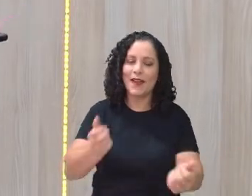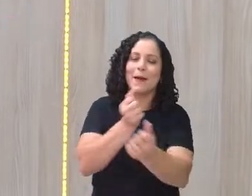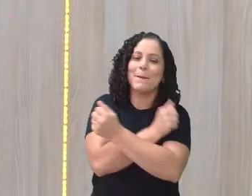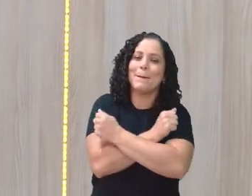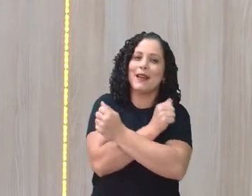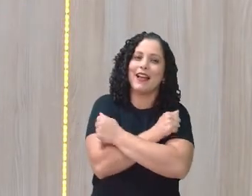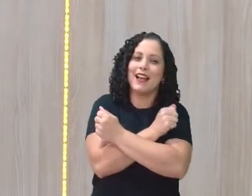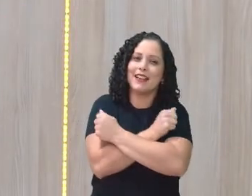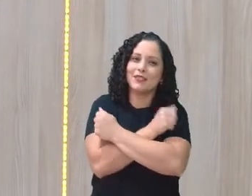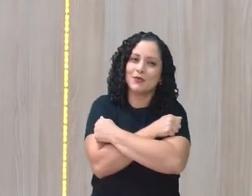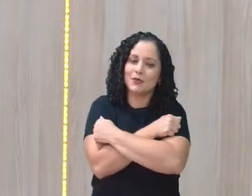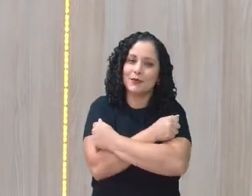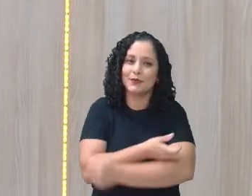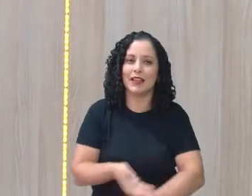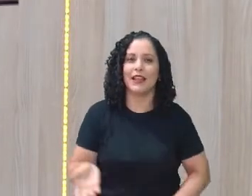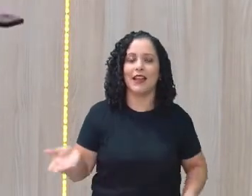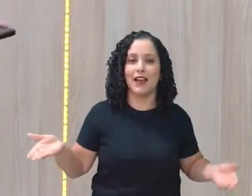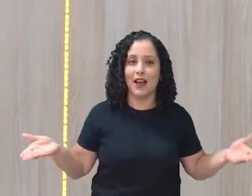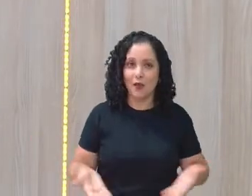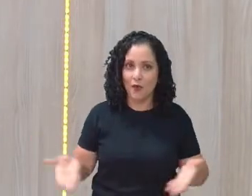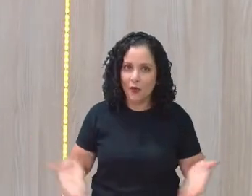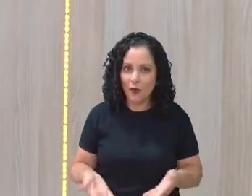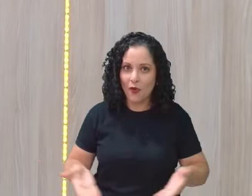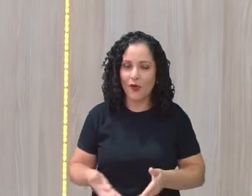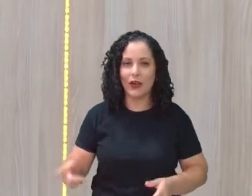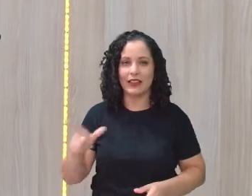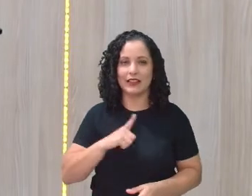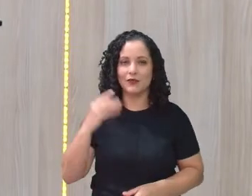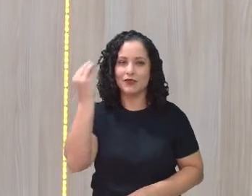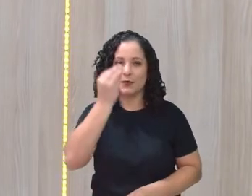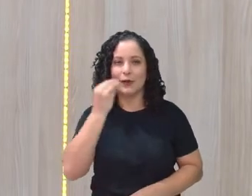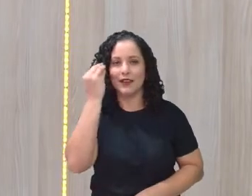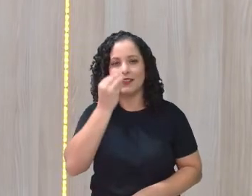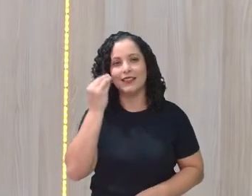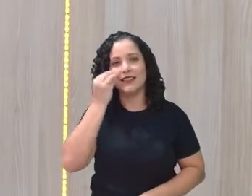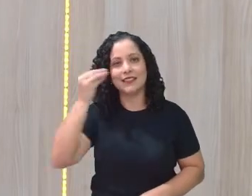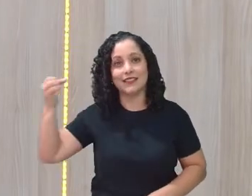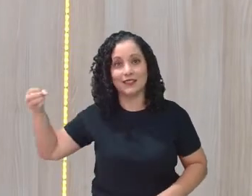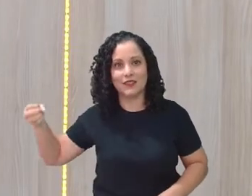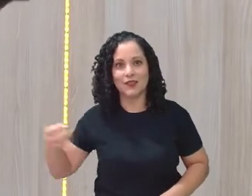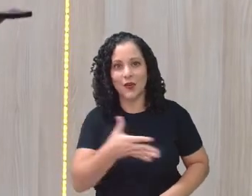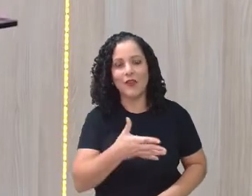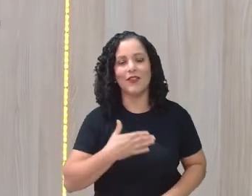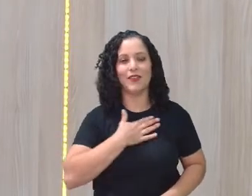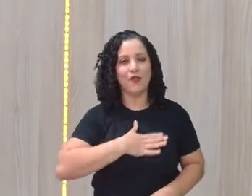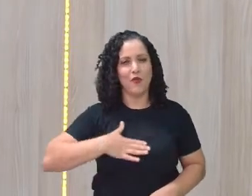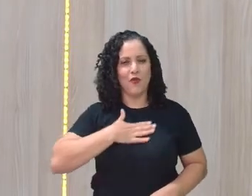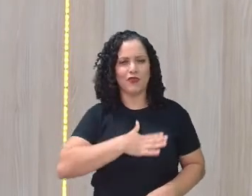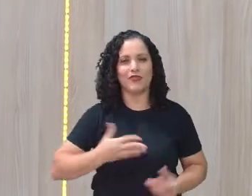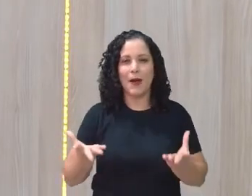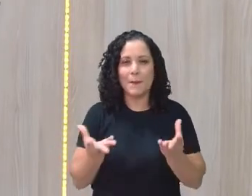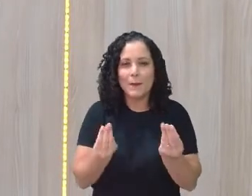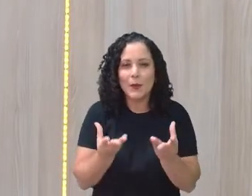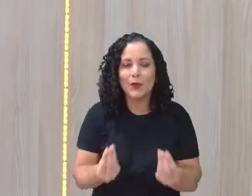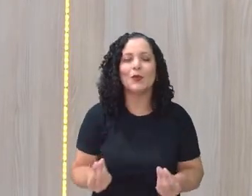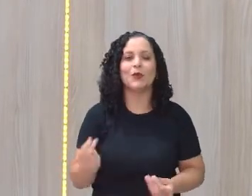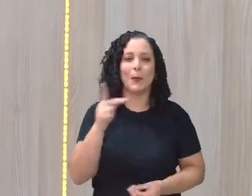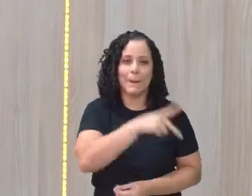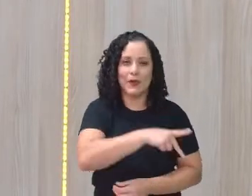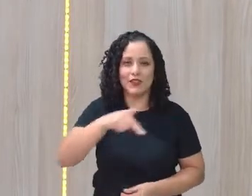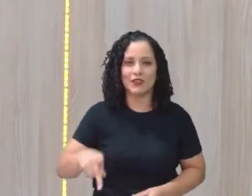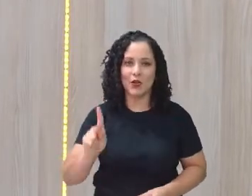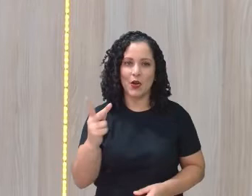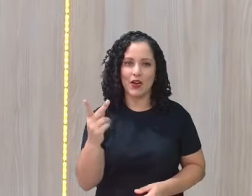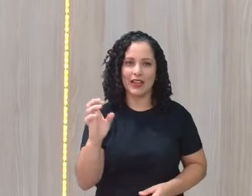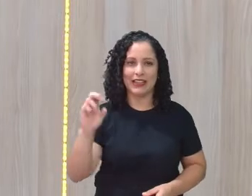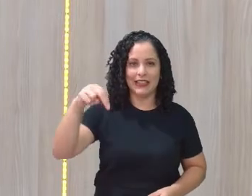ele, né? Ele agora que está numa nova trajetória, numa nova missão aí, e a gente gosta muito dele, ó, um beijo, professor Henrique,